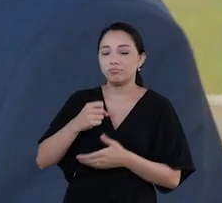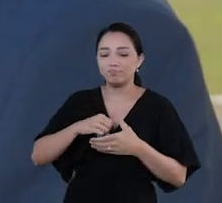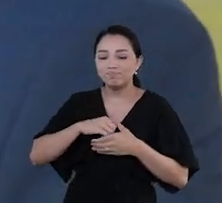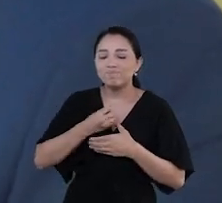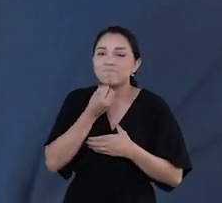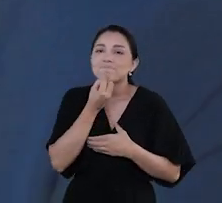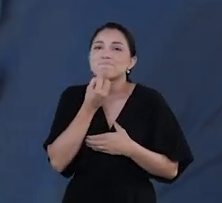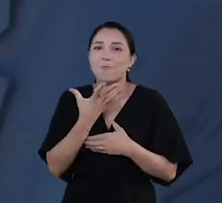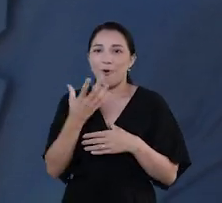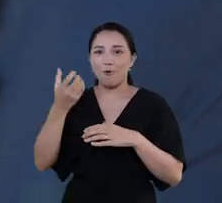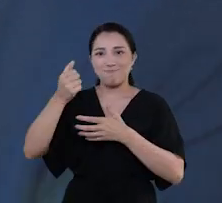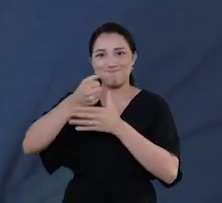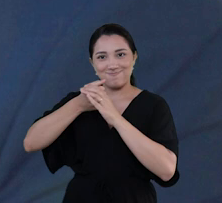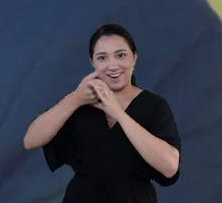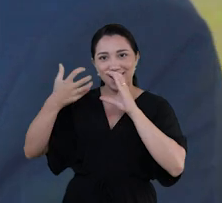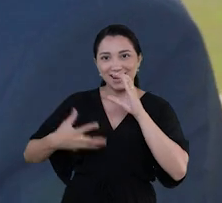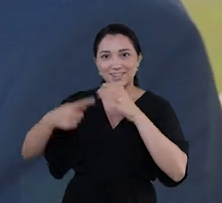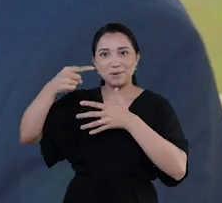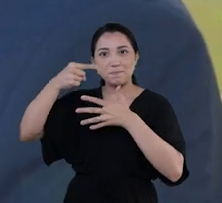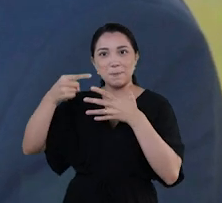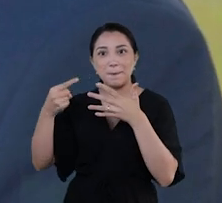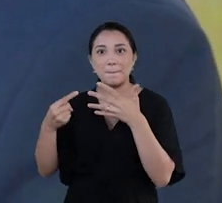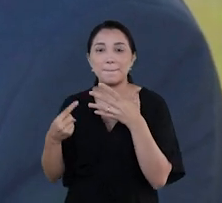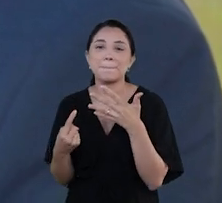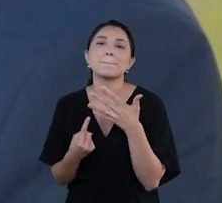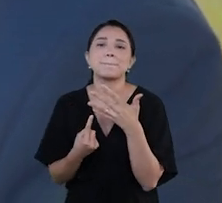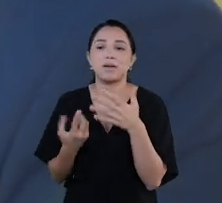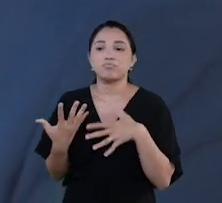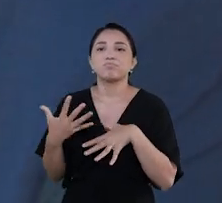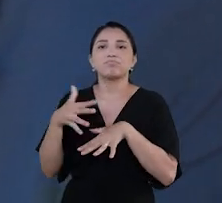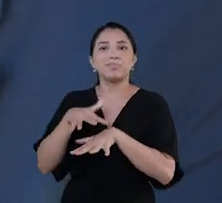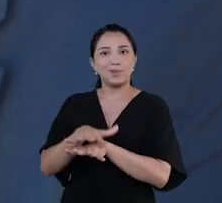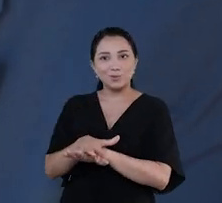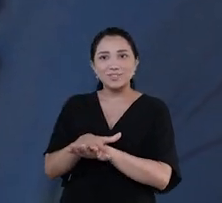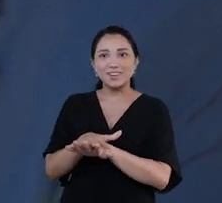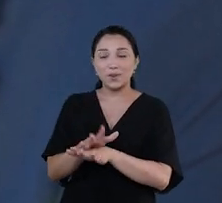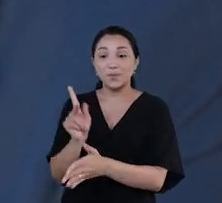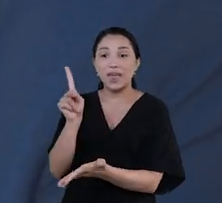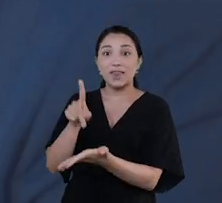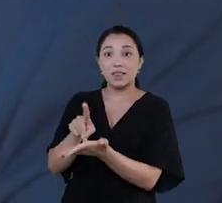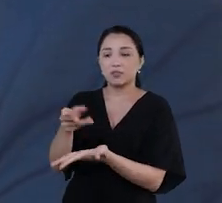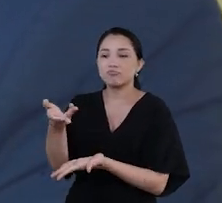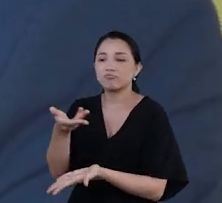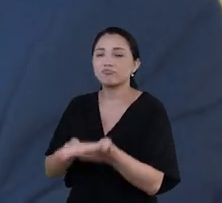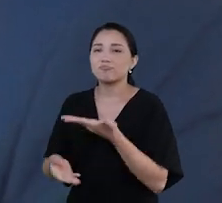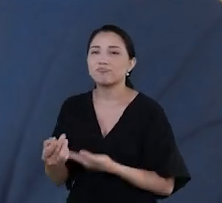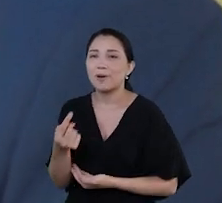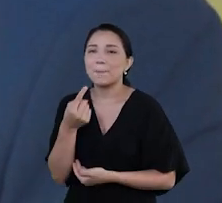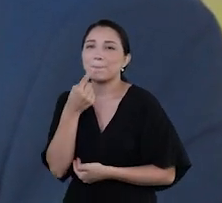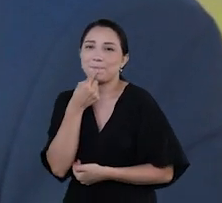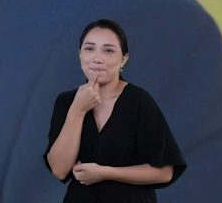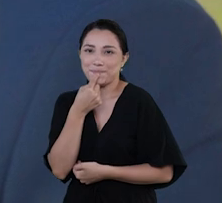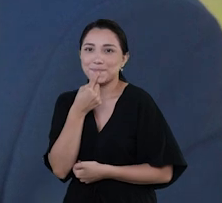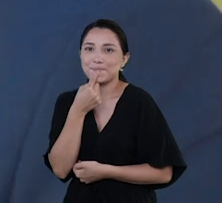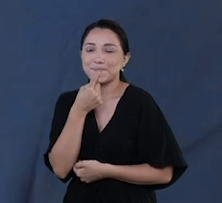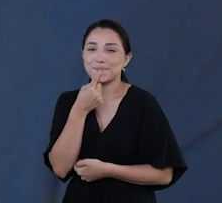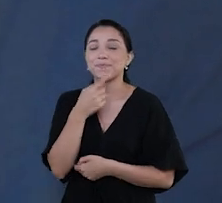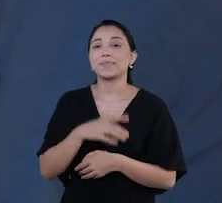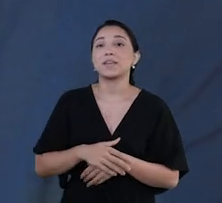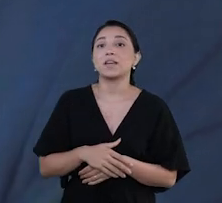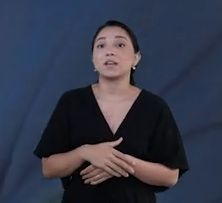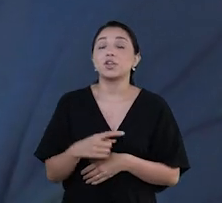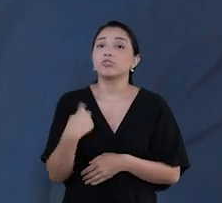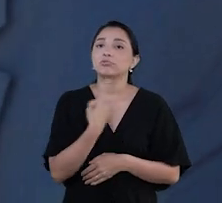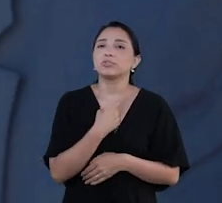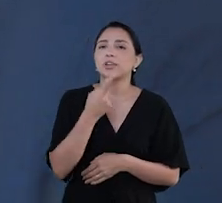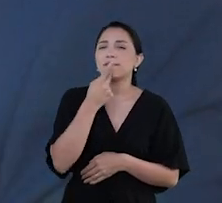inclusivo né a realidade muito próxima com os seus territórios então por exemplo já que estávamos falando de de situações